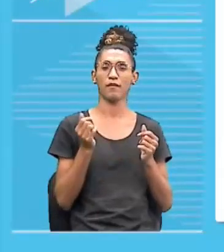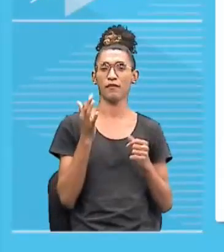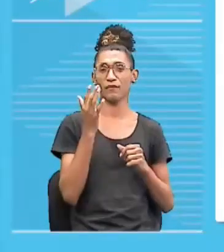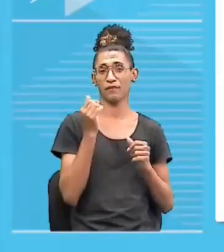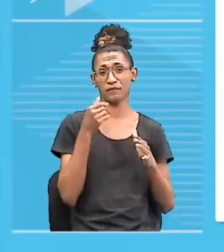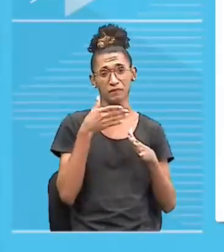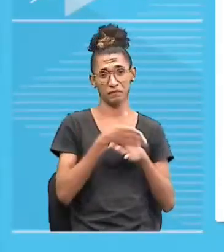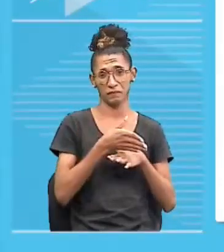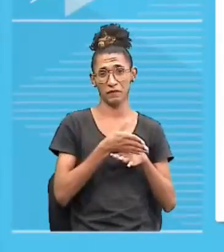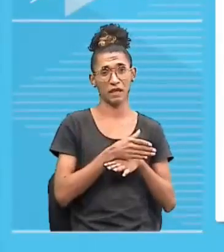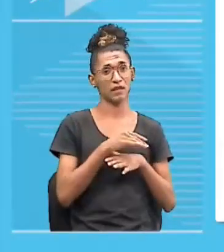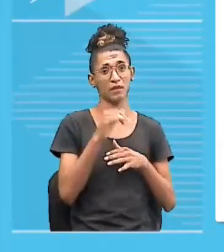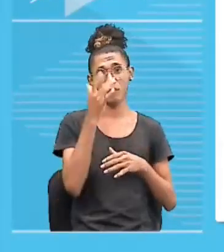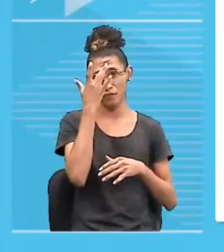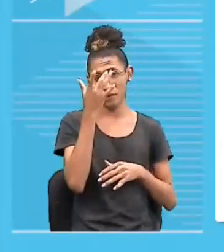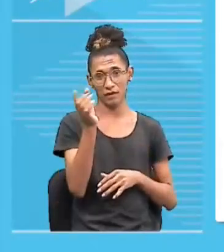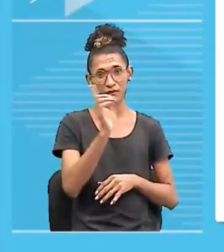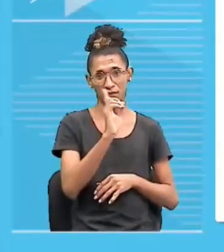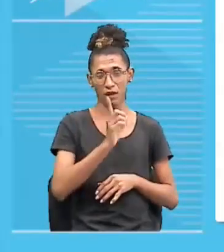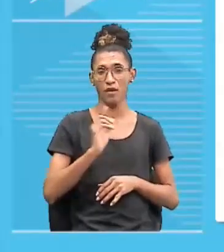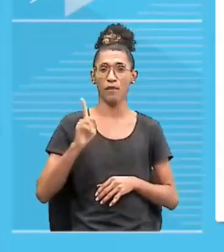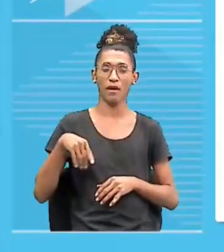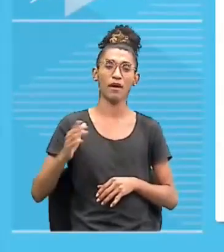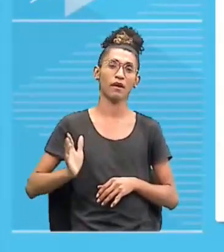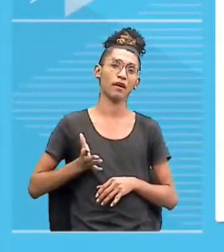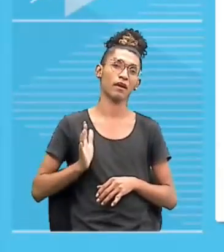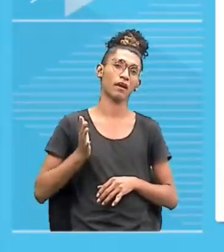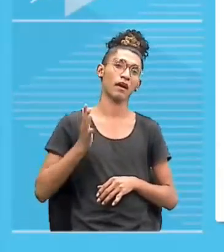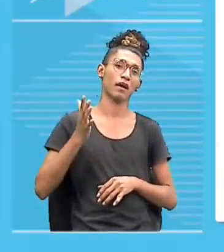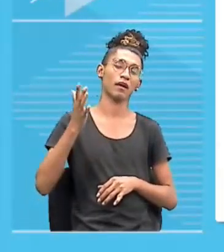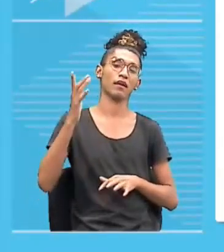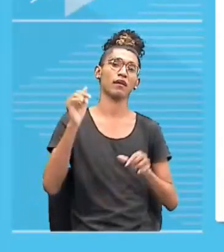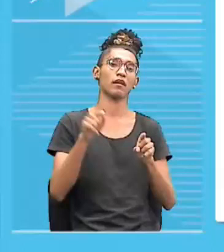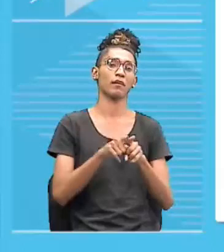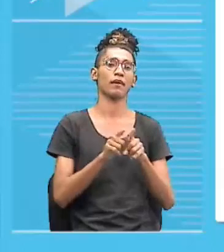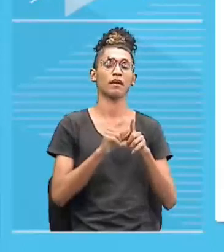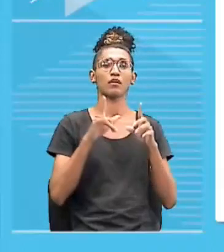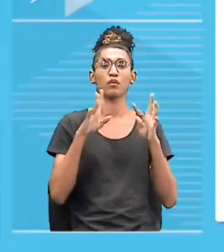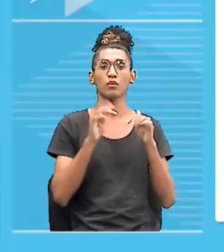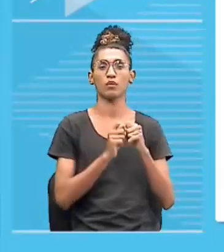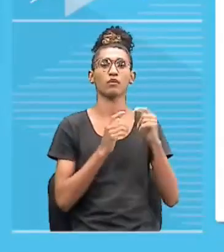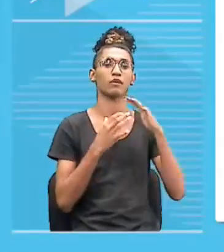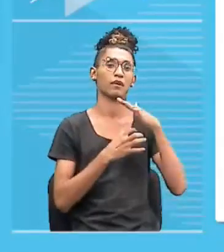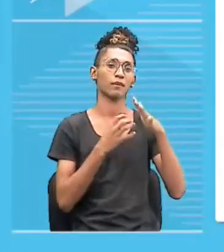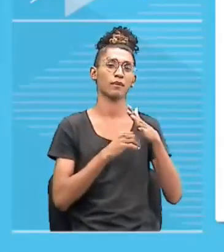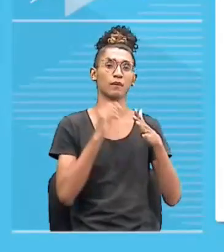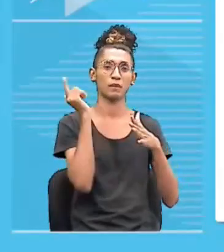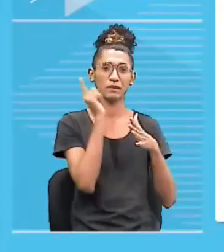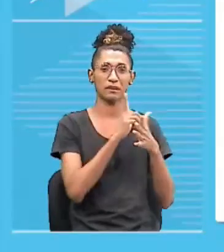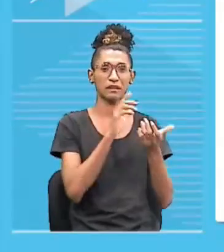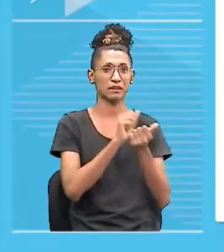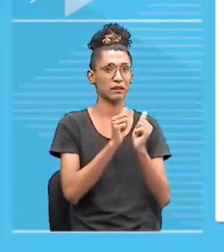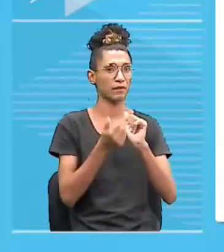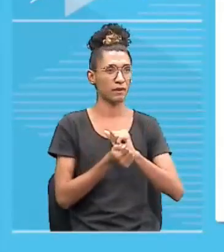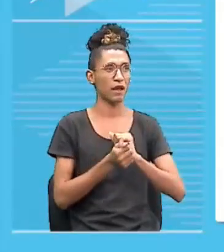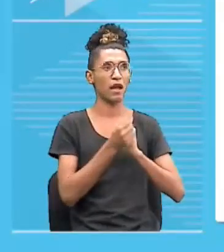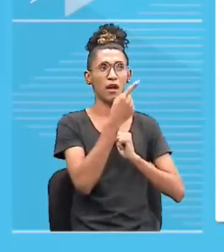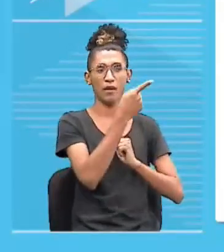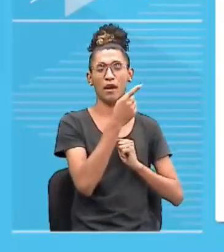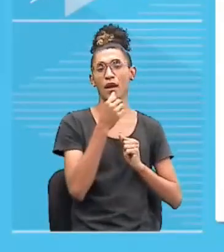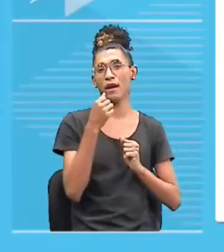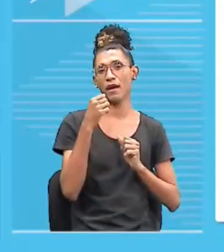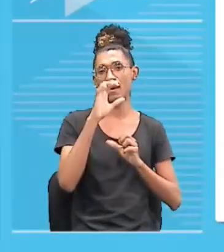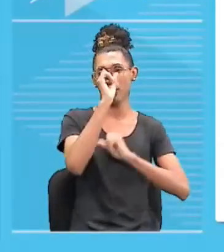são caras. Então, nem todas as empresas hoje conseguem realizar essa mudança que a indústria